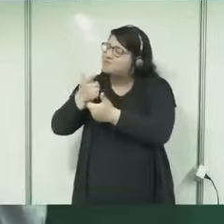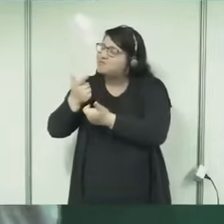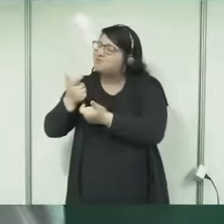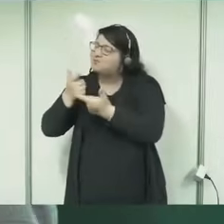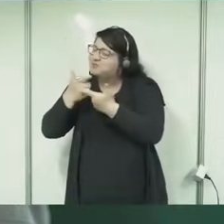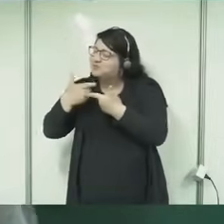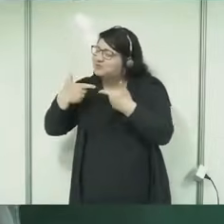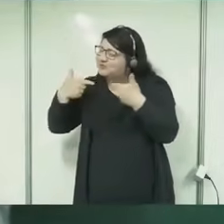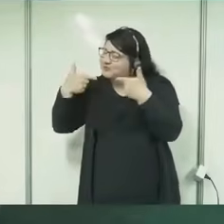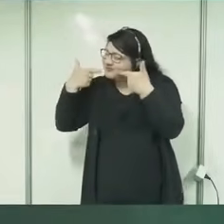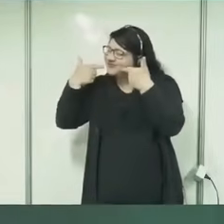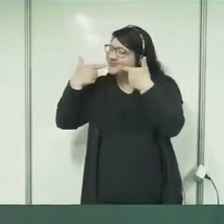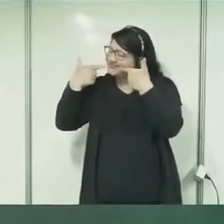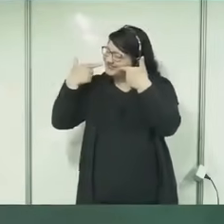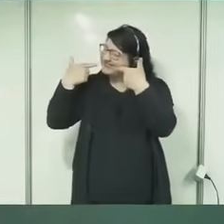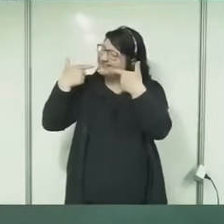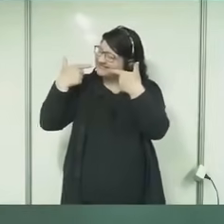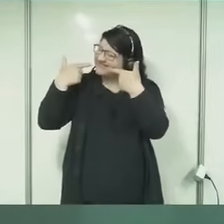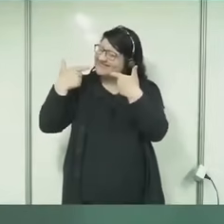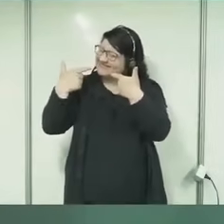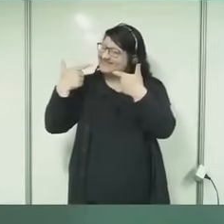corações que se amam,